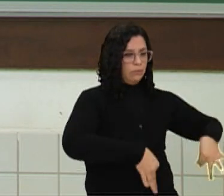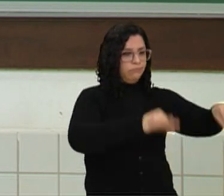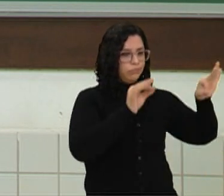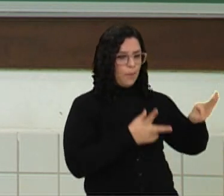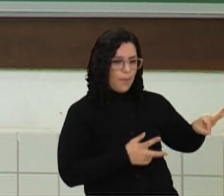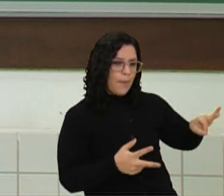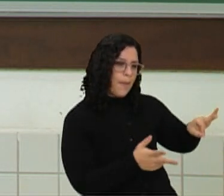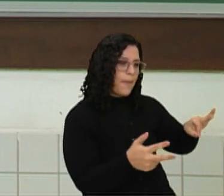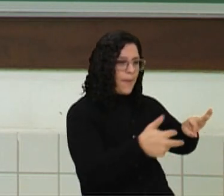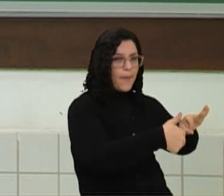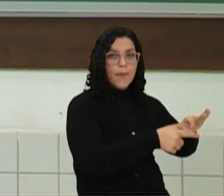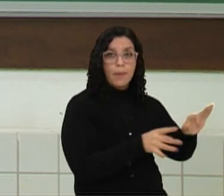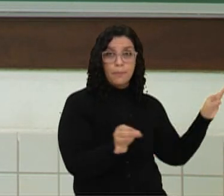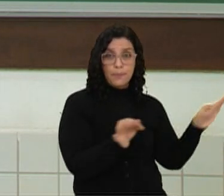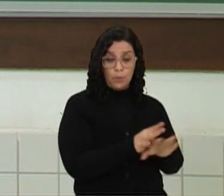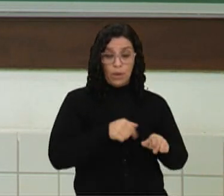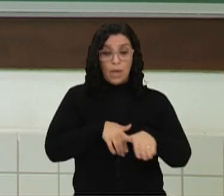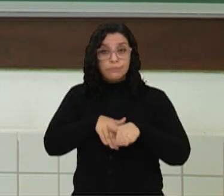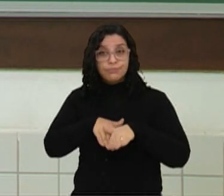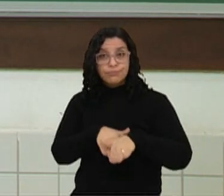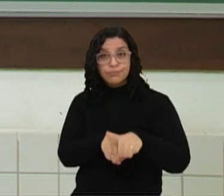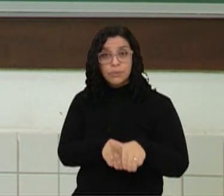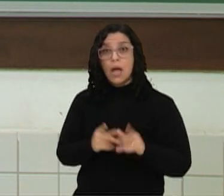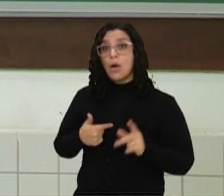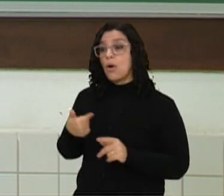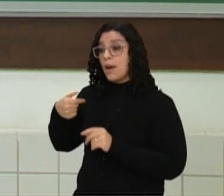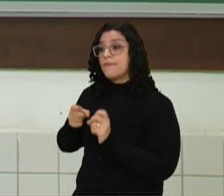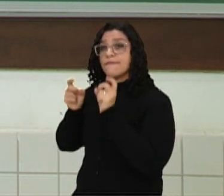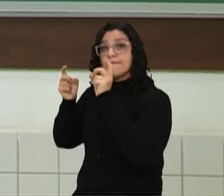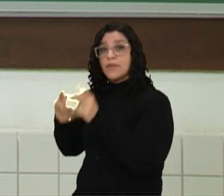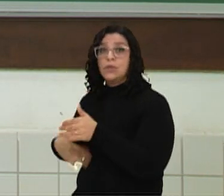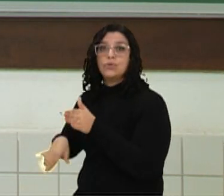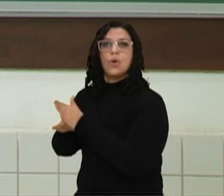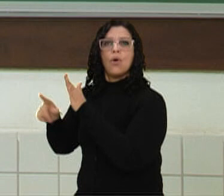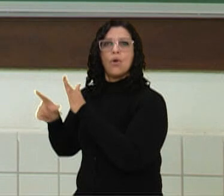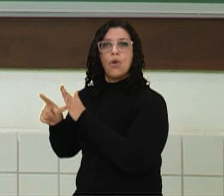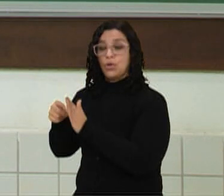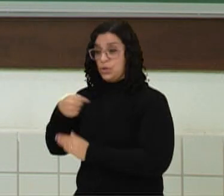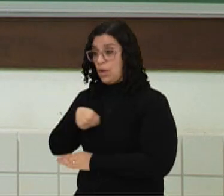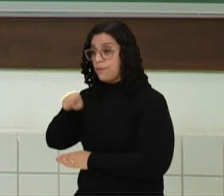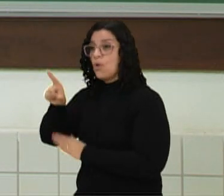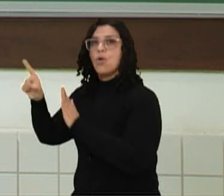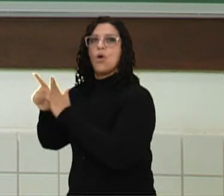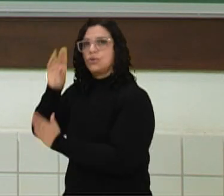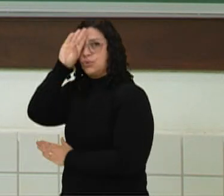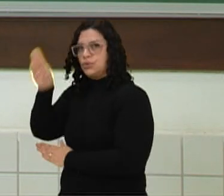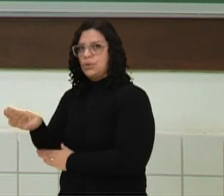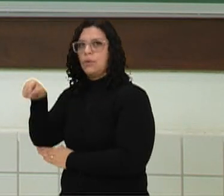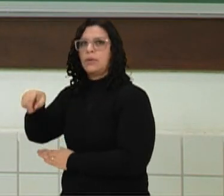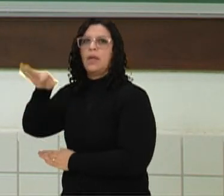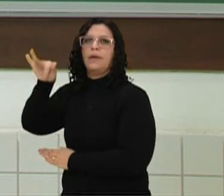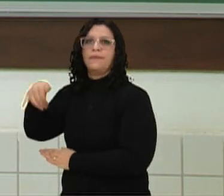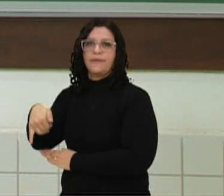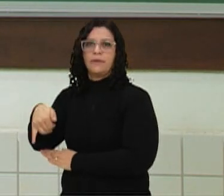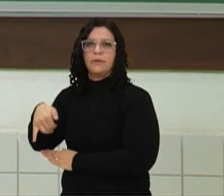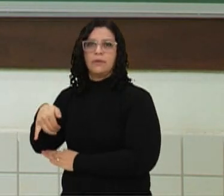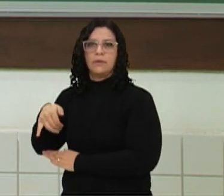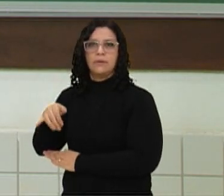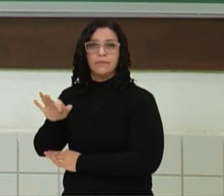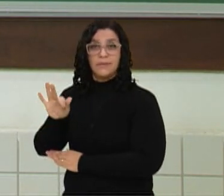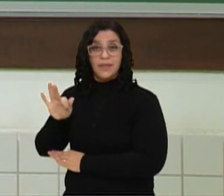é intermediário. A roupa que é comprada, que foi feita desse tecido, é consumo final,